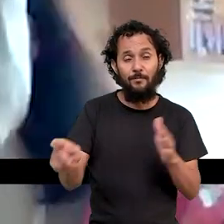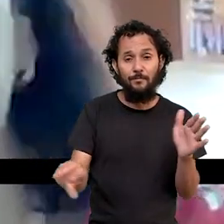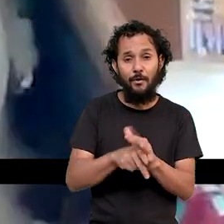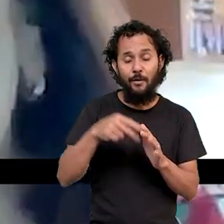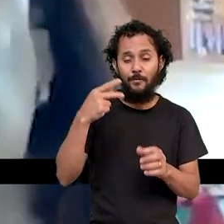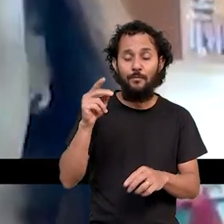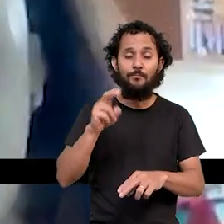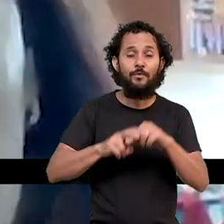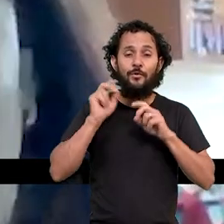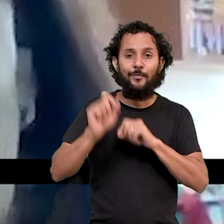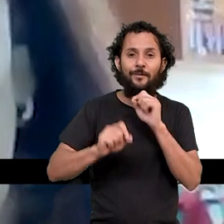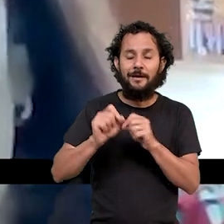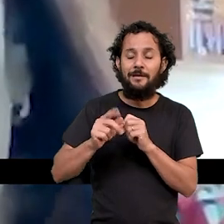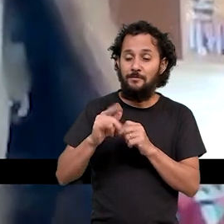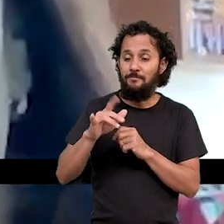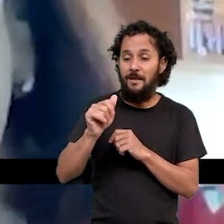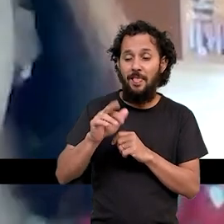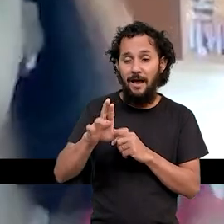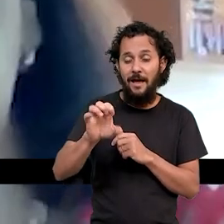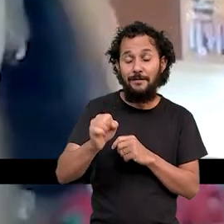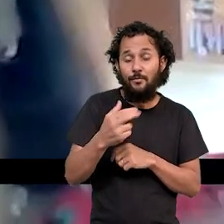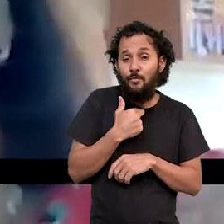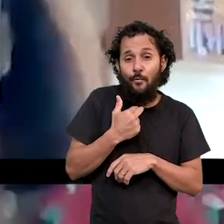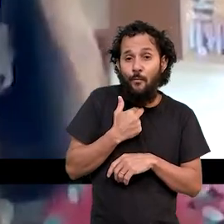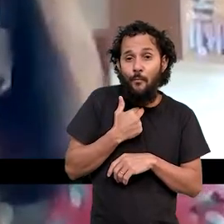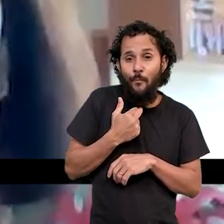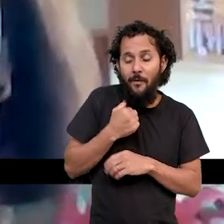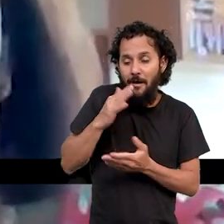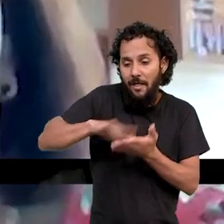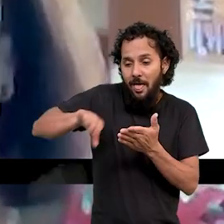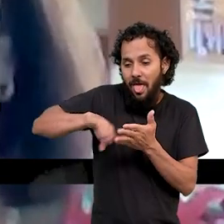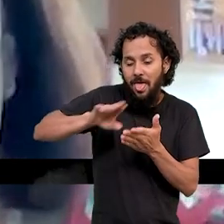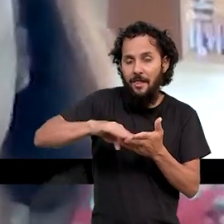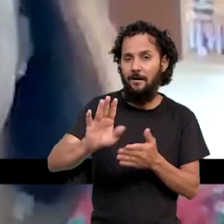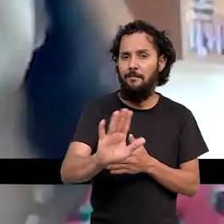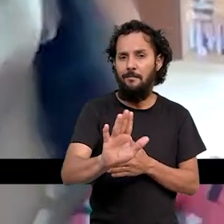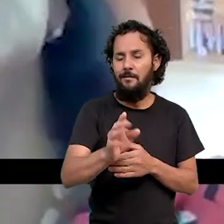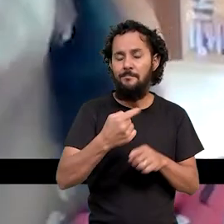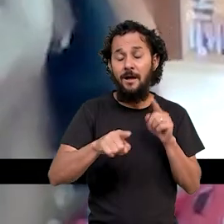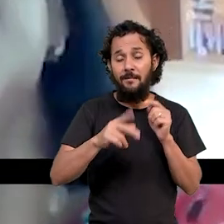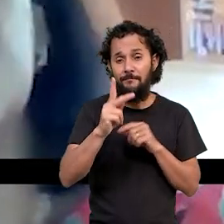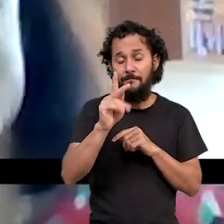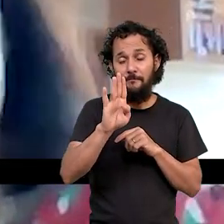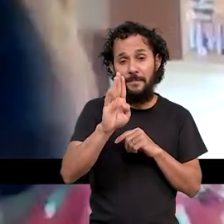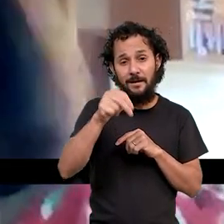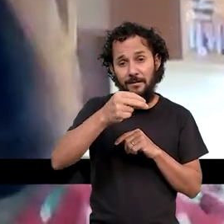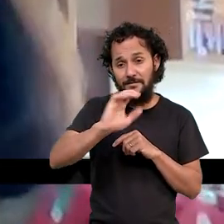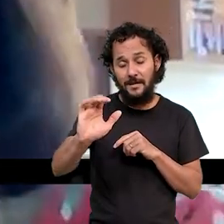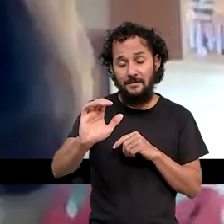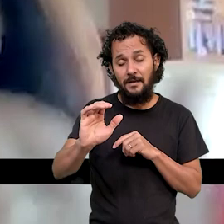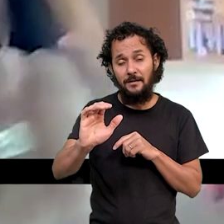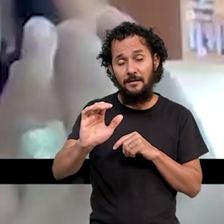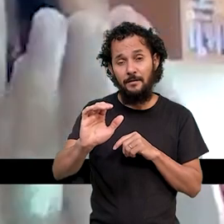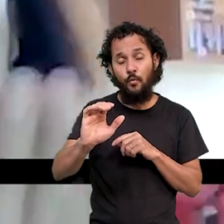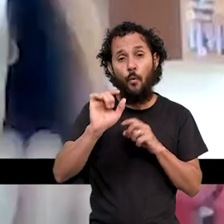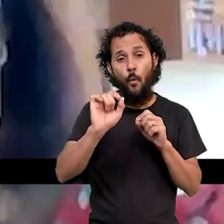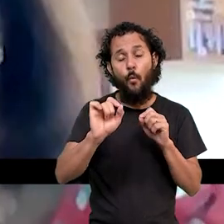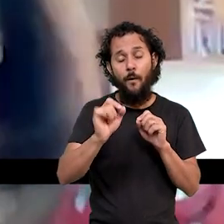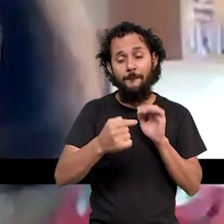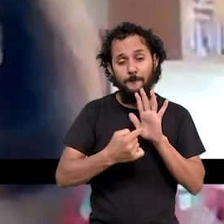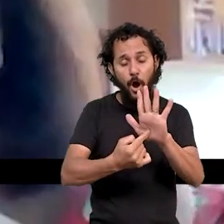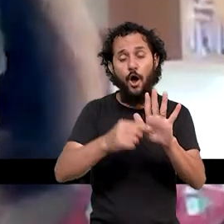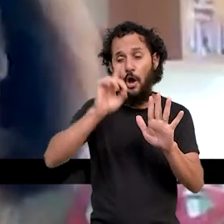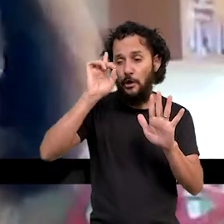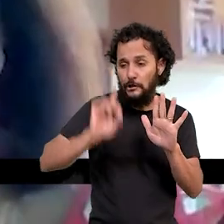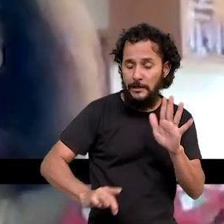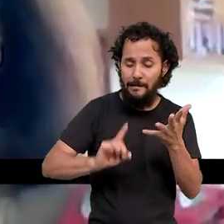de determinados pilares e que não podem ser menosprezados. E que a BNCC, apesar de